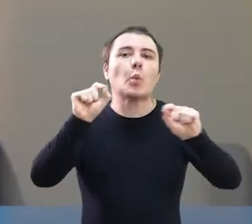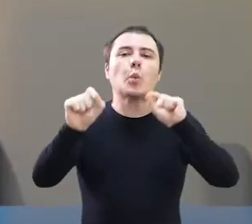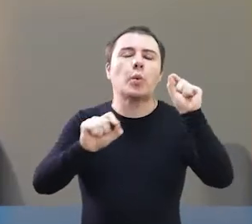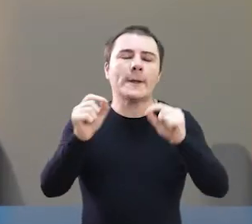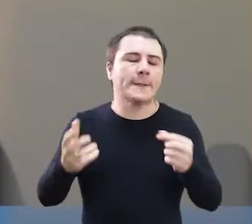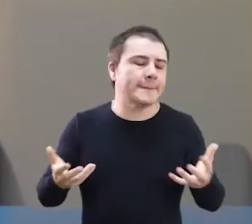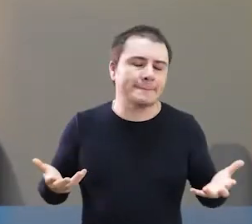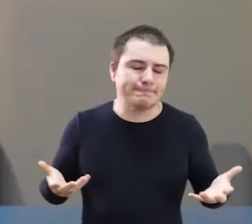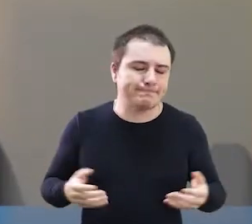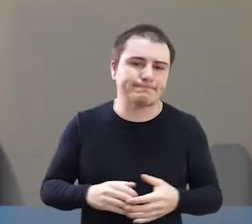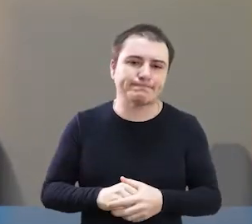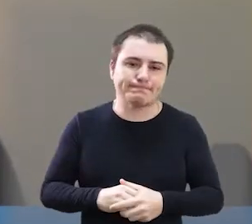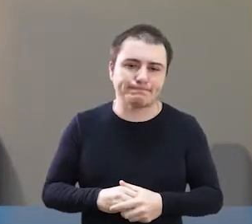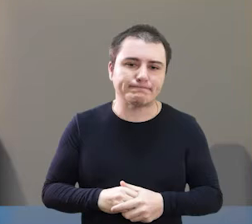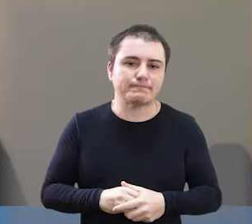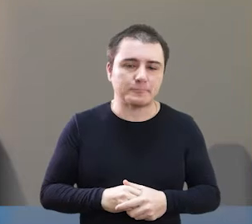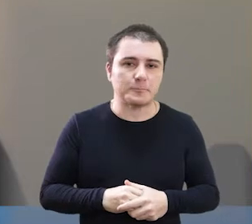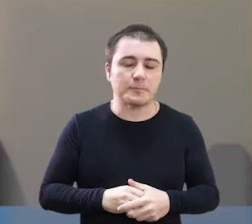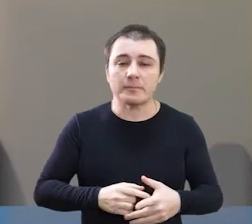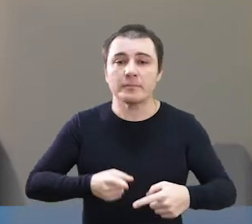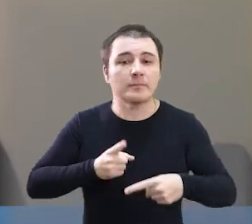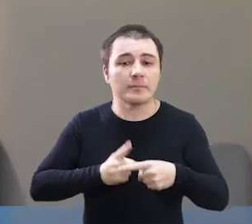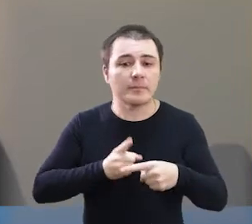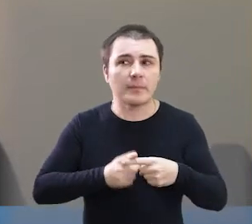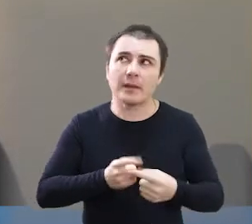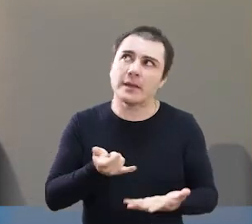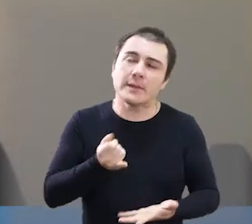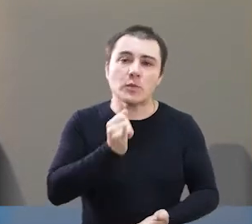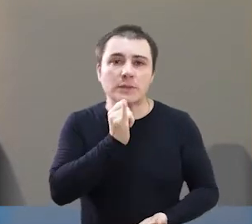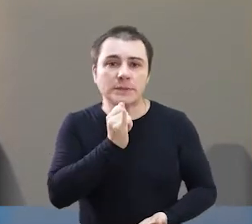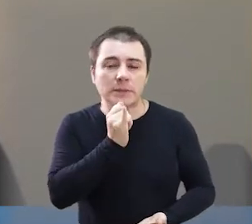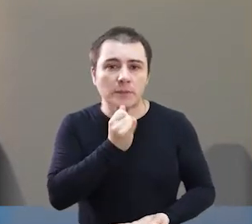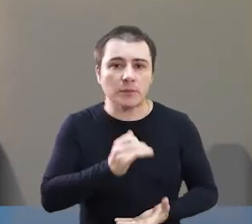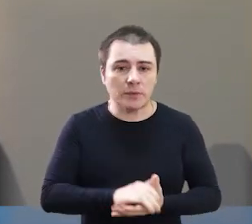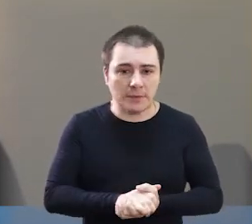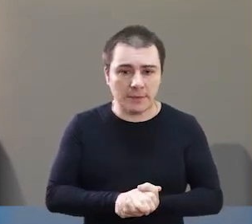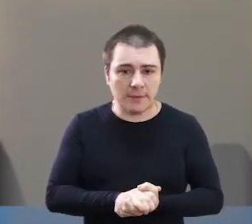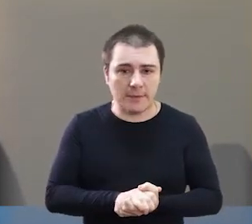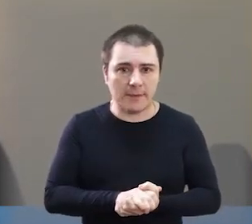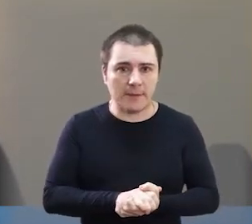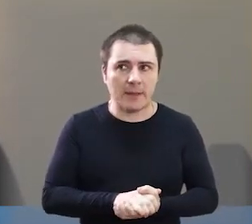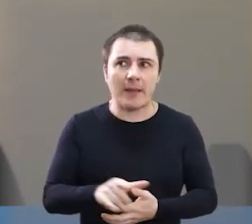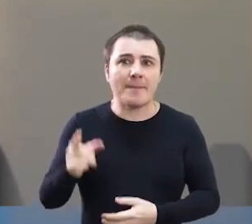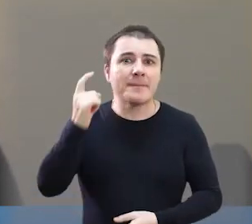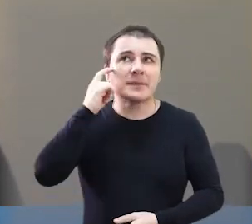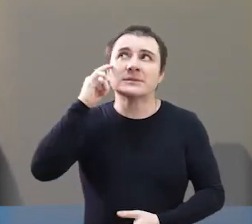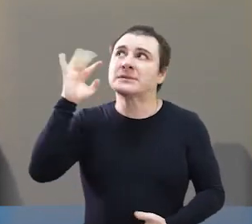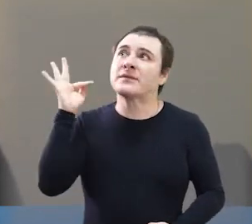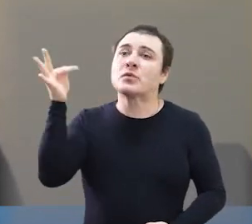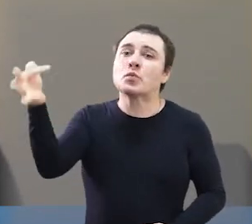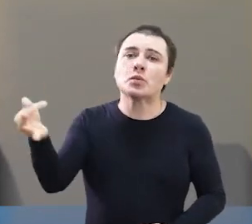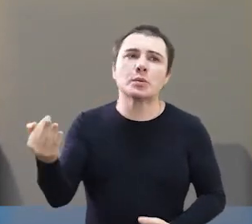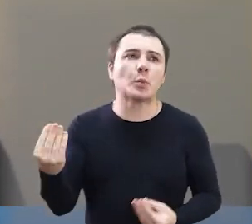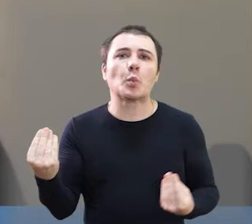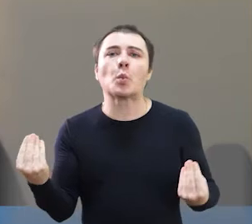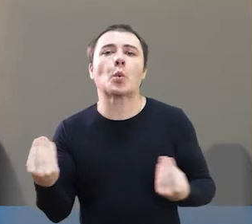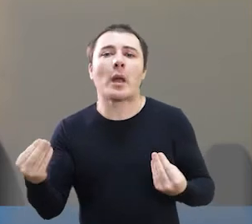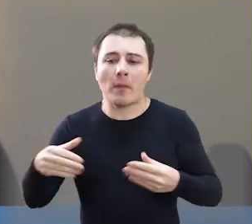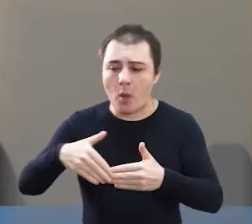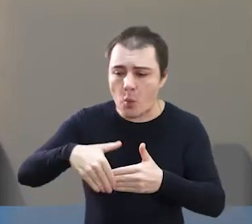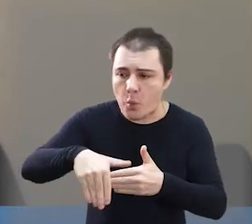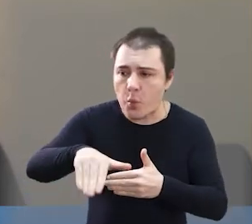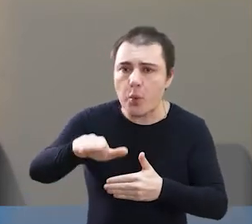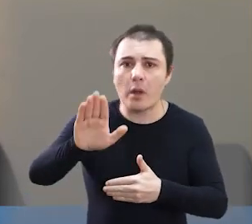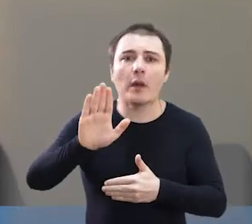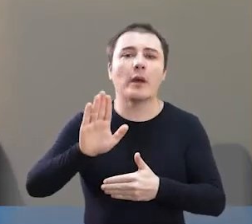em relação à questão de, por exemplo, pensamento sobre o futuro, como que vai ser